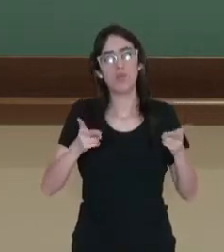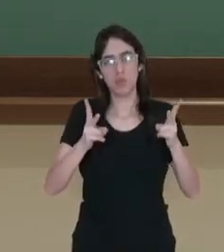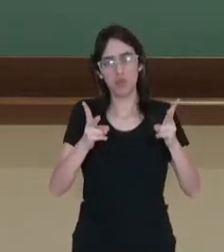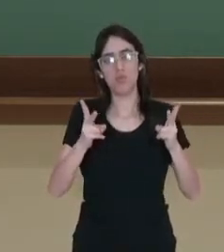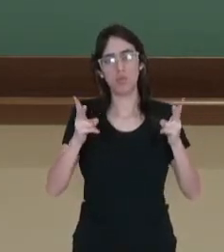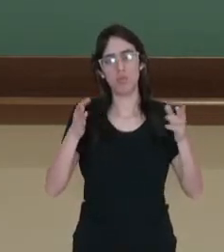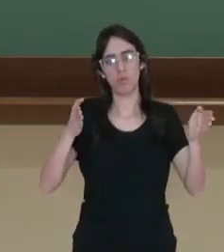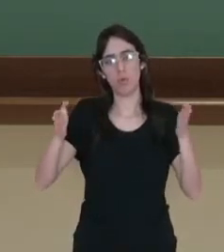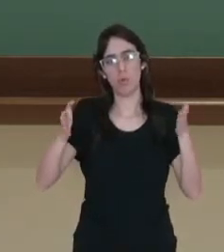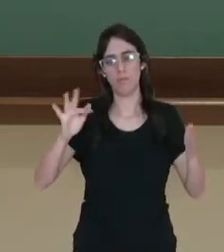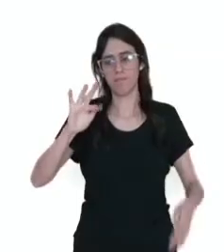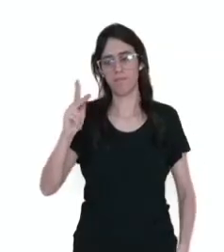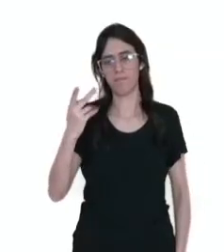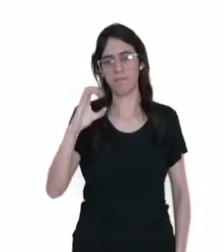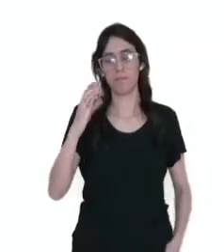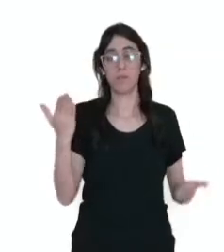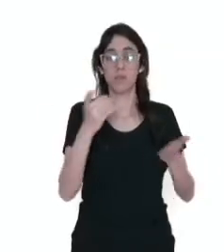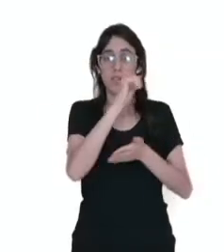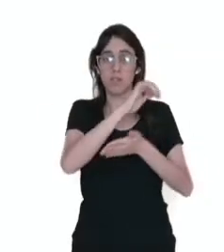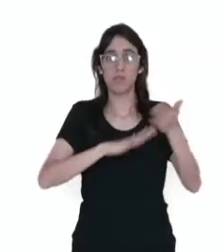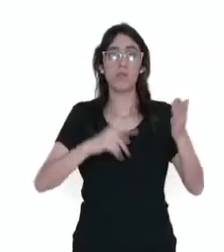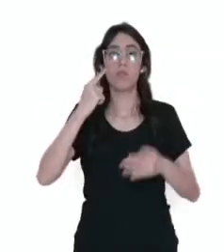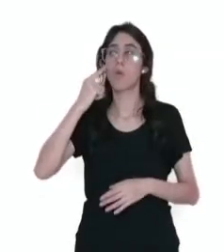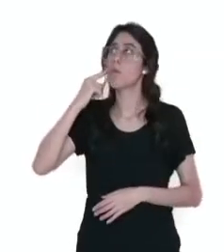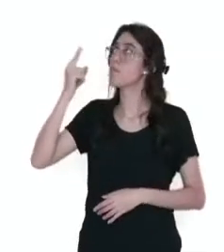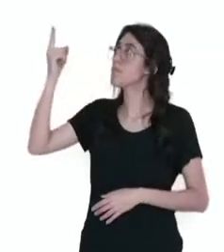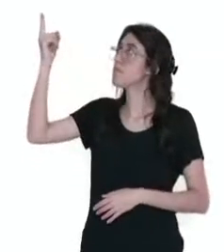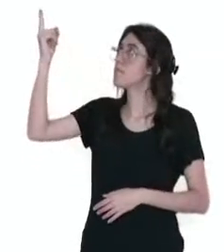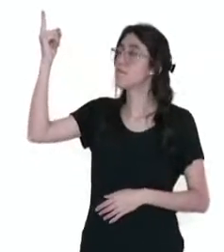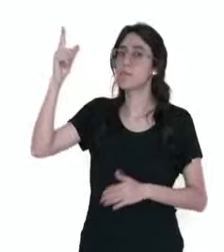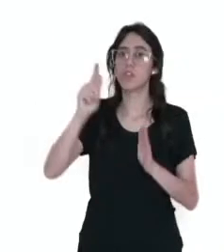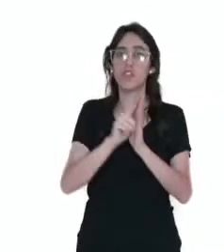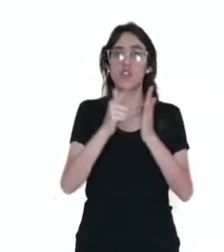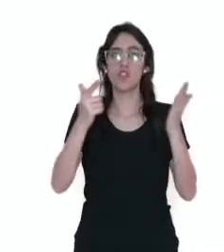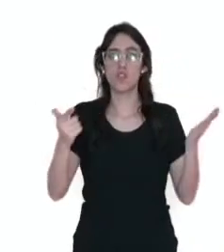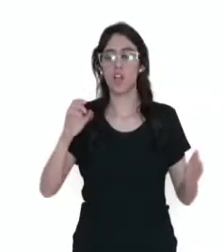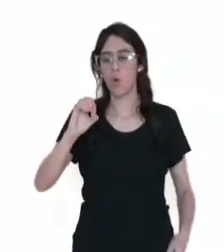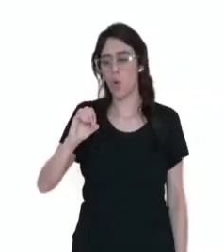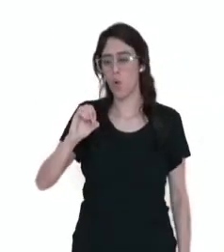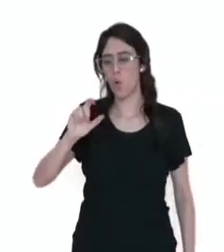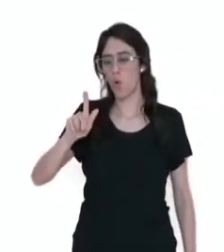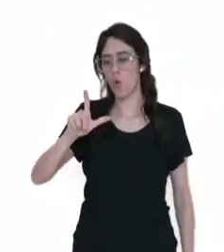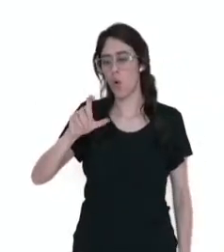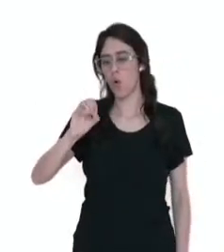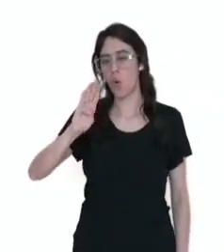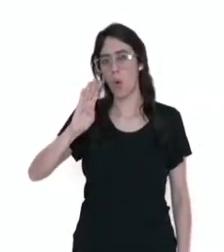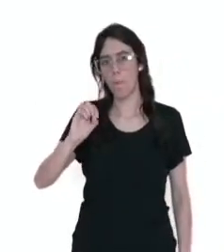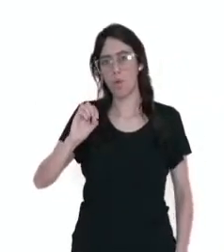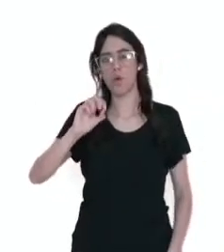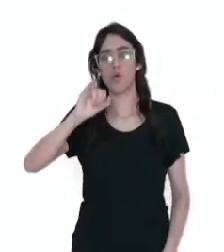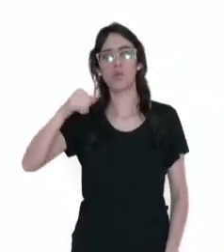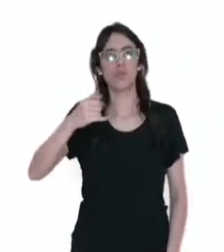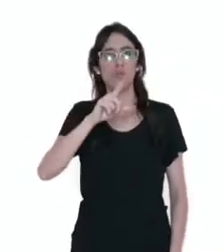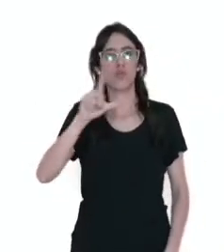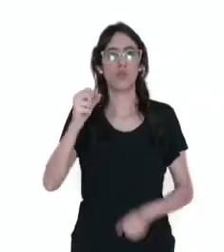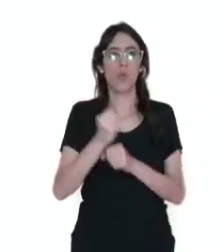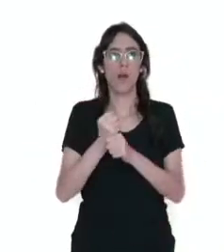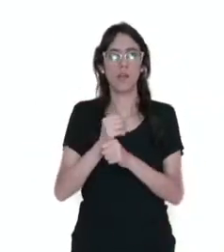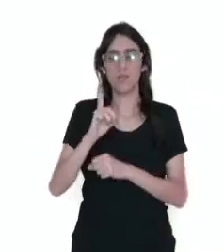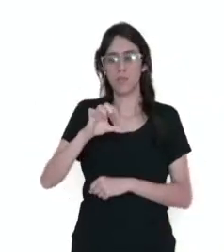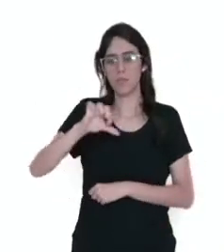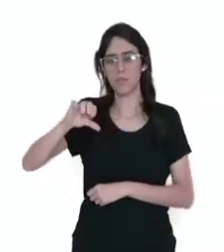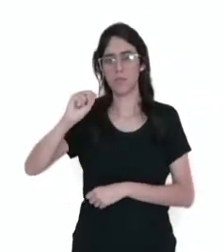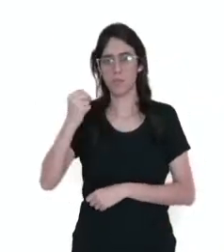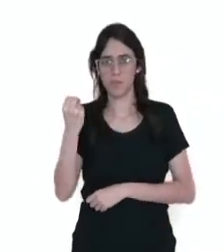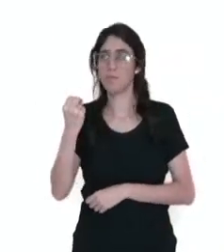Cardoso. Exercício para você, dê uma olhada nessa capa do jornal O Globo, de julho de 1998. Está